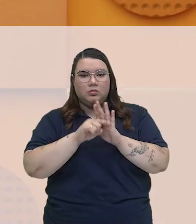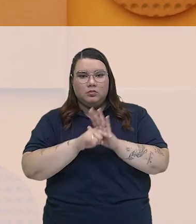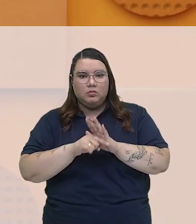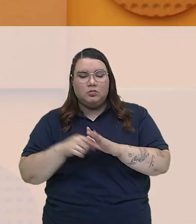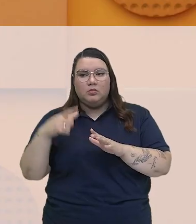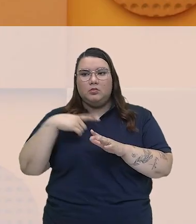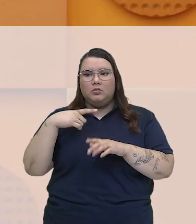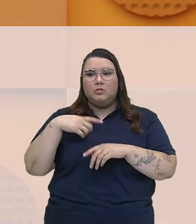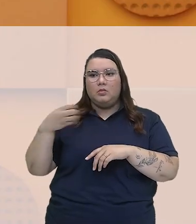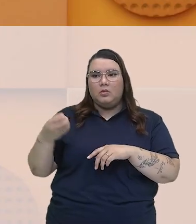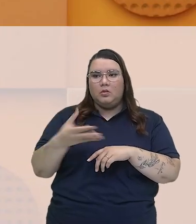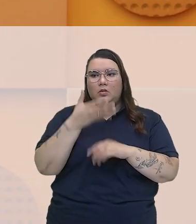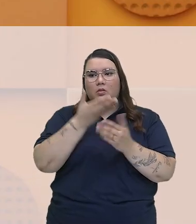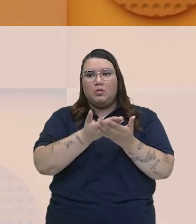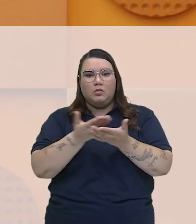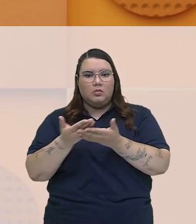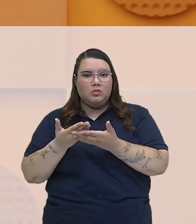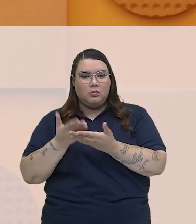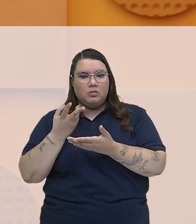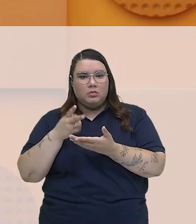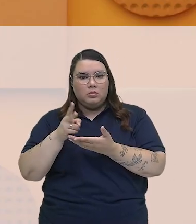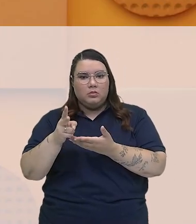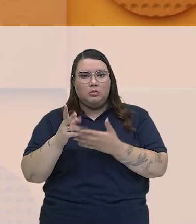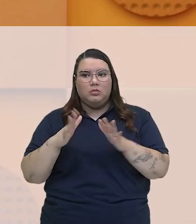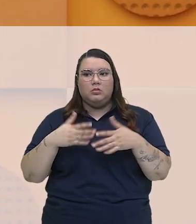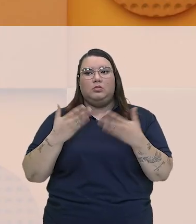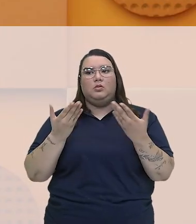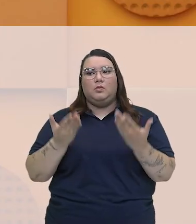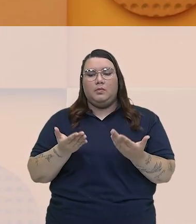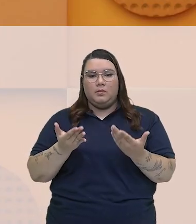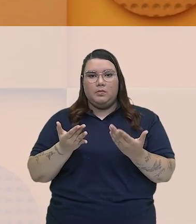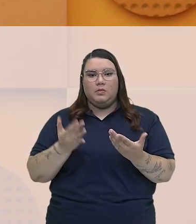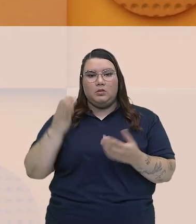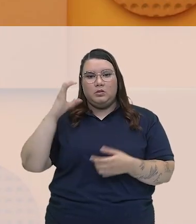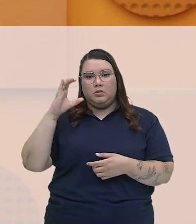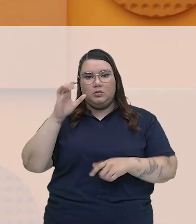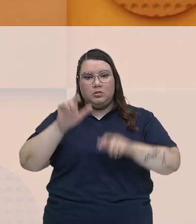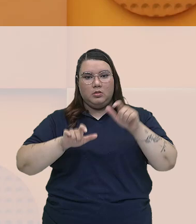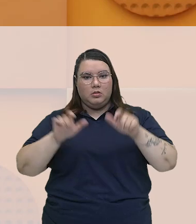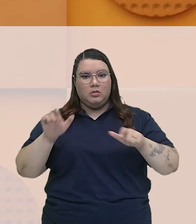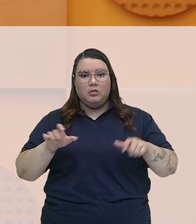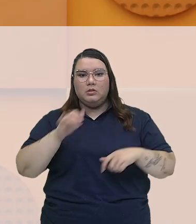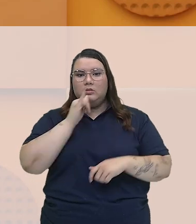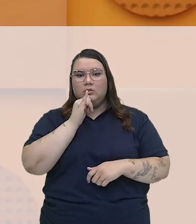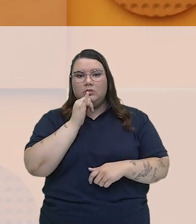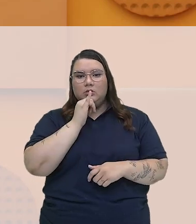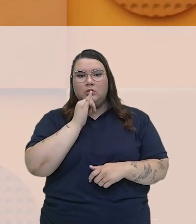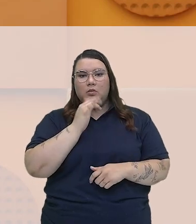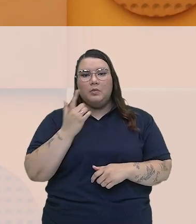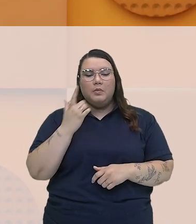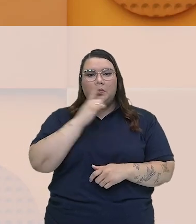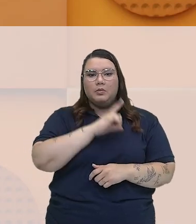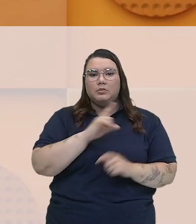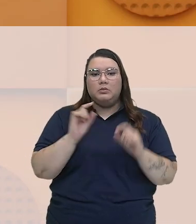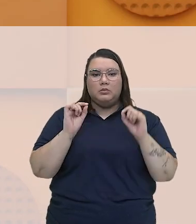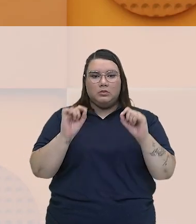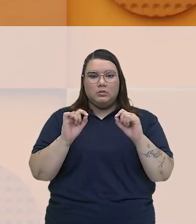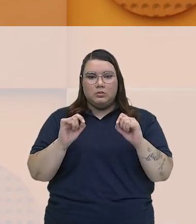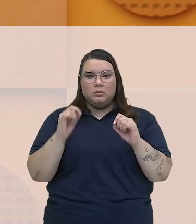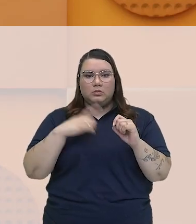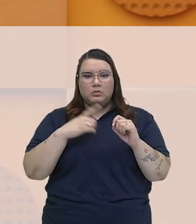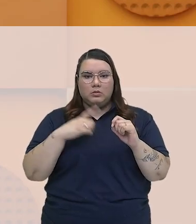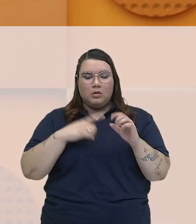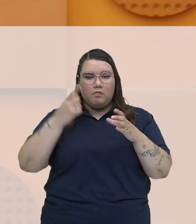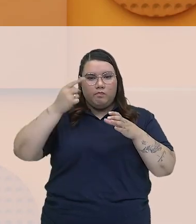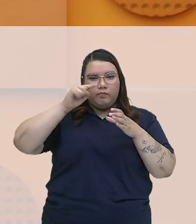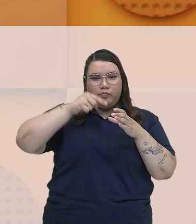fazendo sempre novos estudos. Então, os cientistas, por exemplo, eles conseguiram chegar à